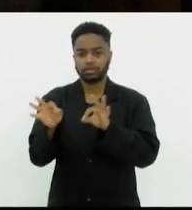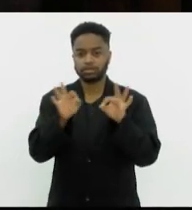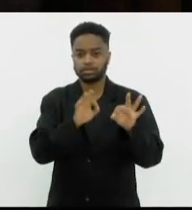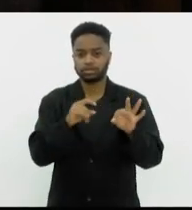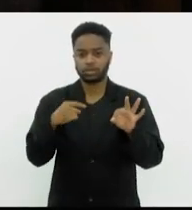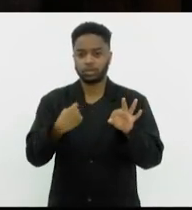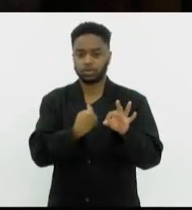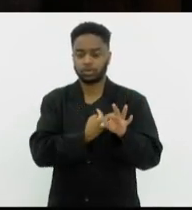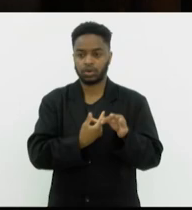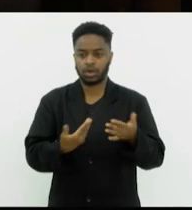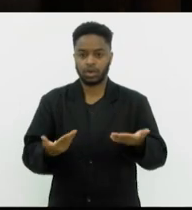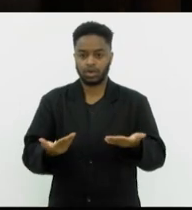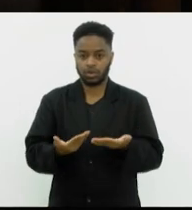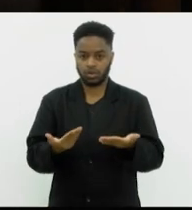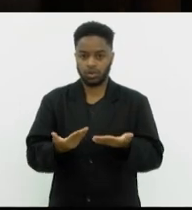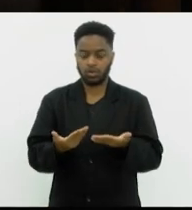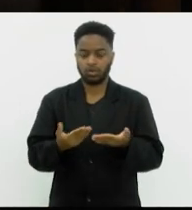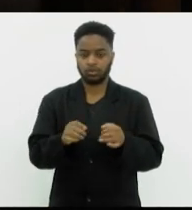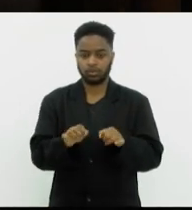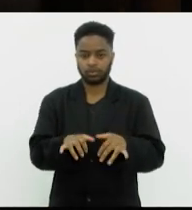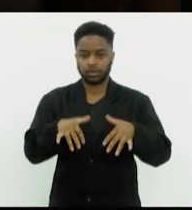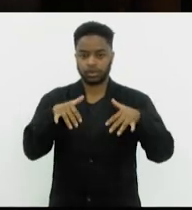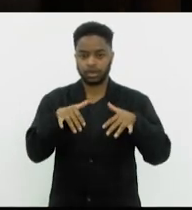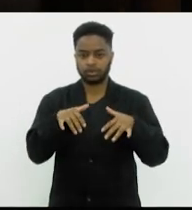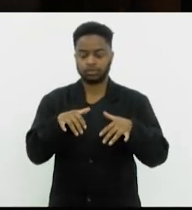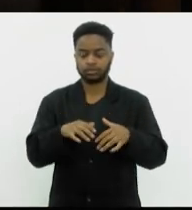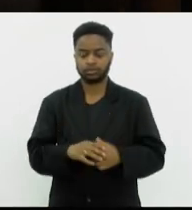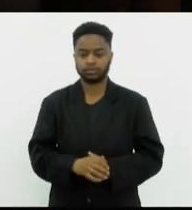nesse momento aqui, ainda no plenário da Alerj.